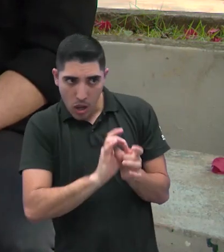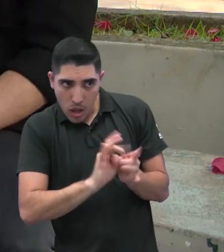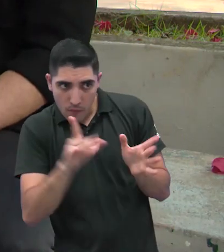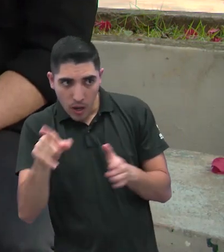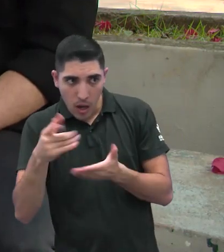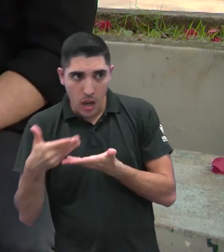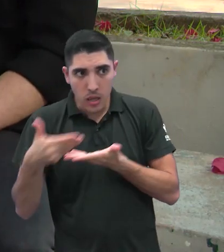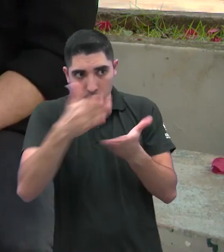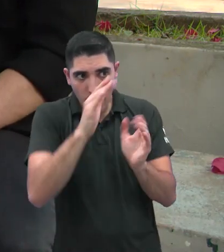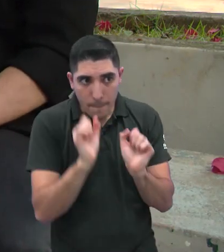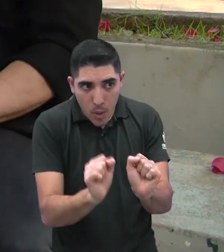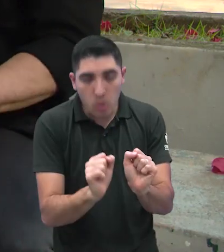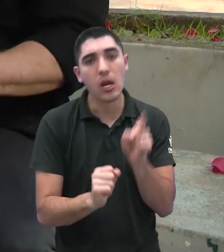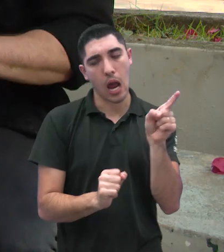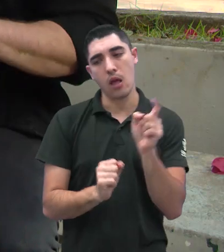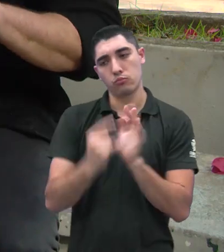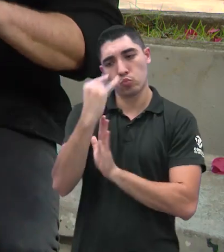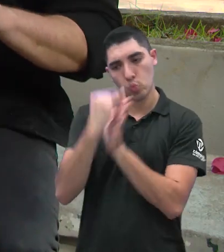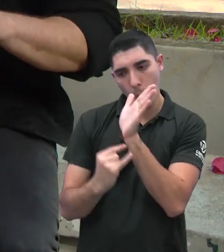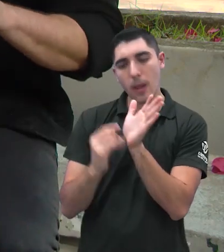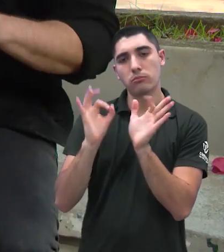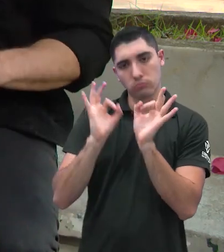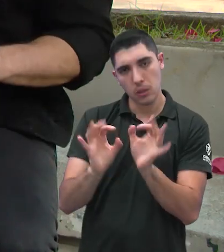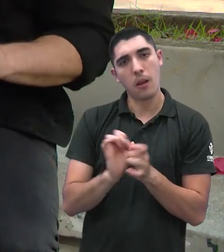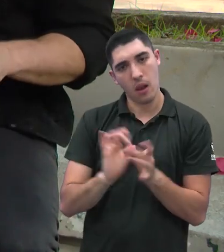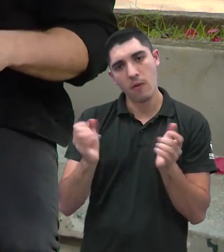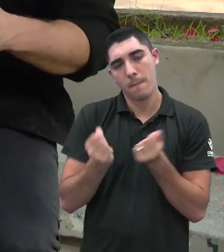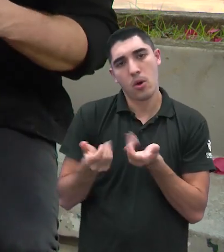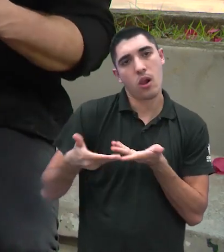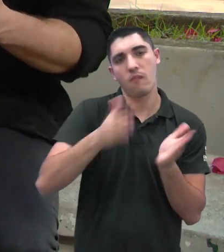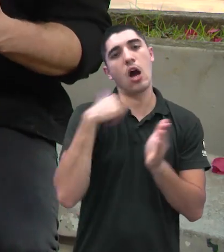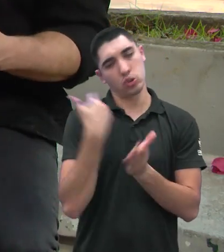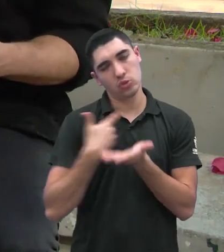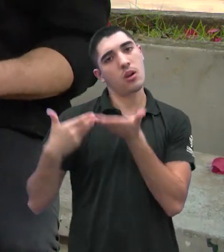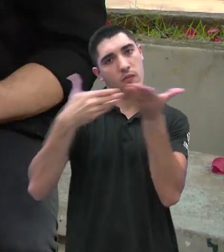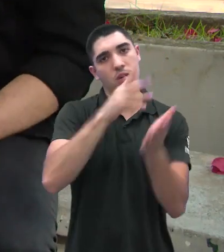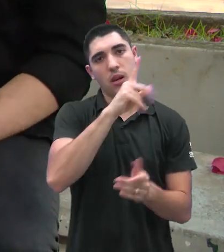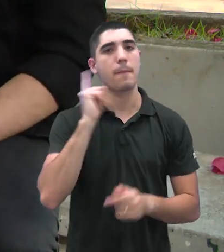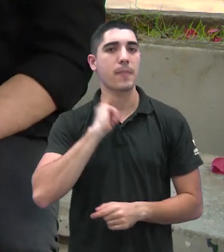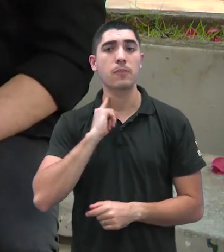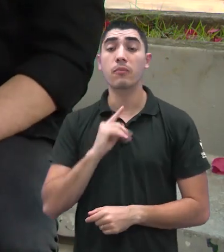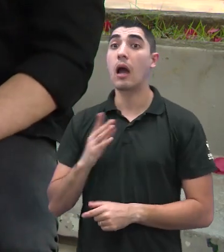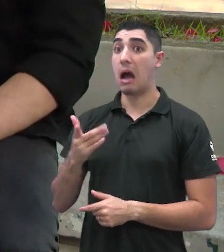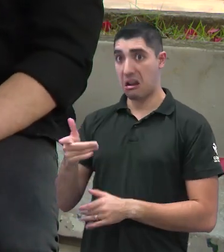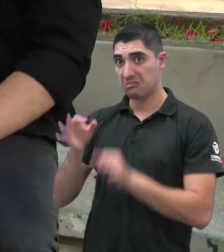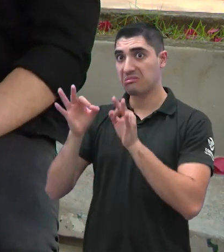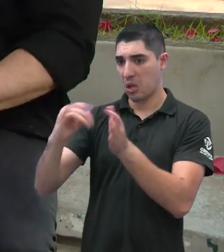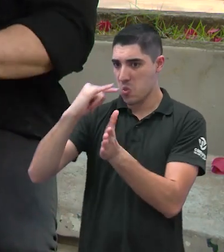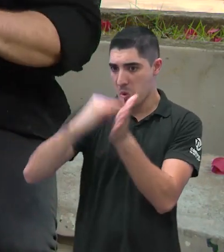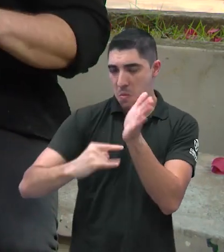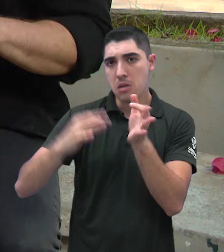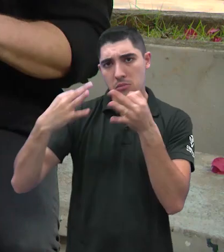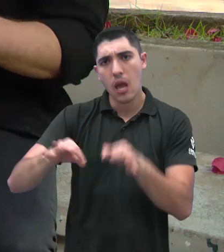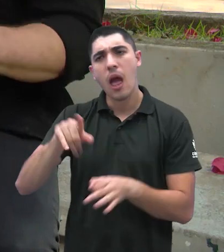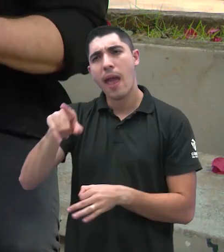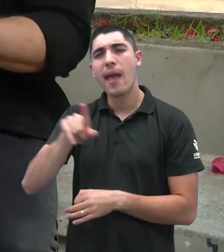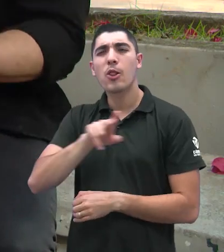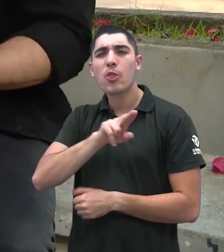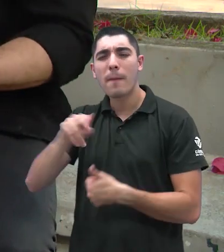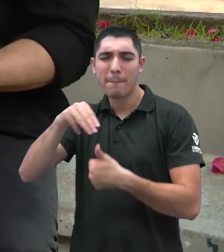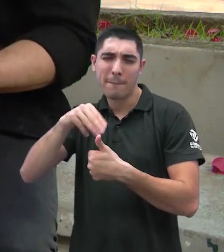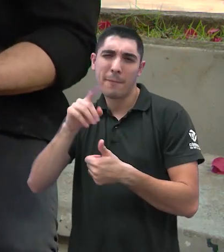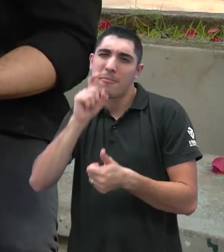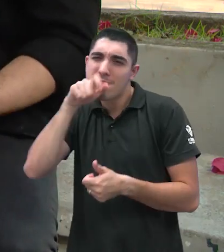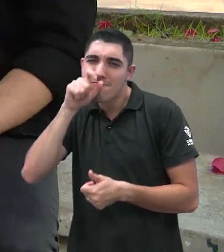conseguiu levá-la lá. Ou seja, foi tudo feito dentro da legalidade e com muita consciência. Hoje, eu falo maritaca porque ela tem